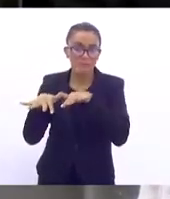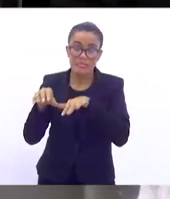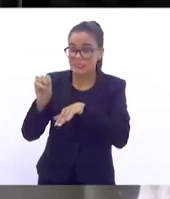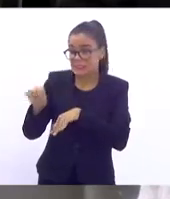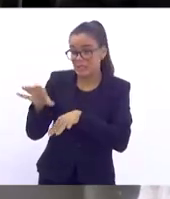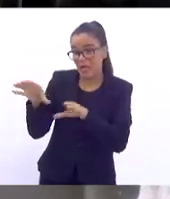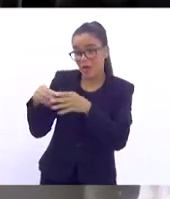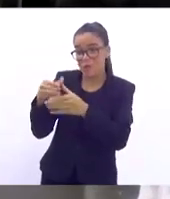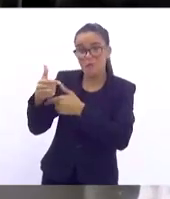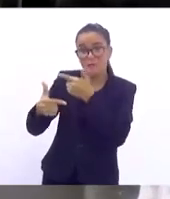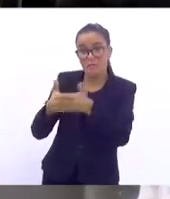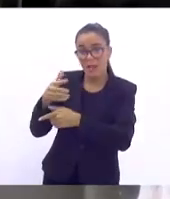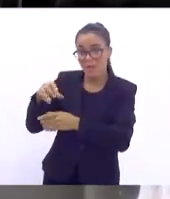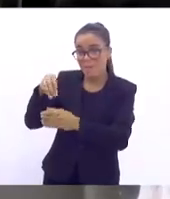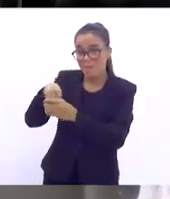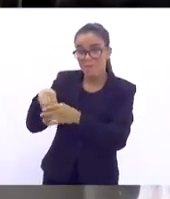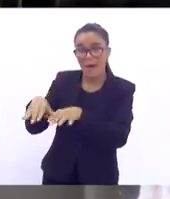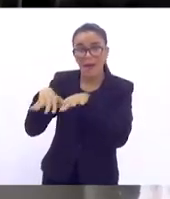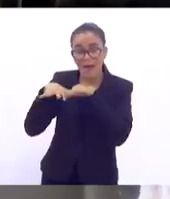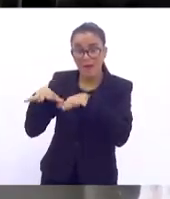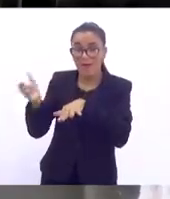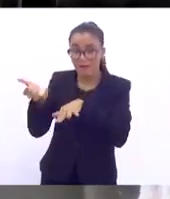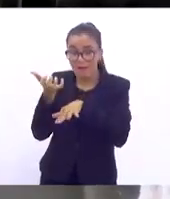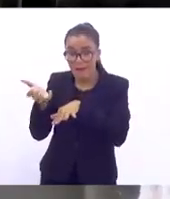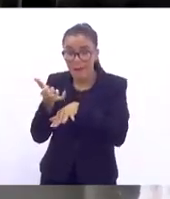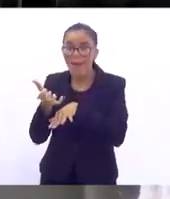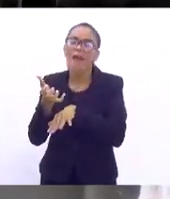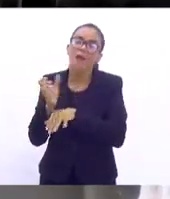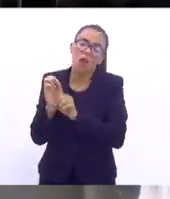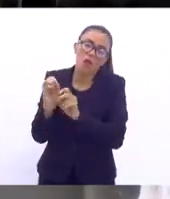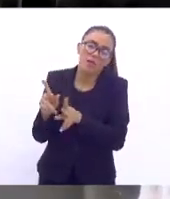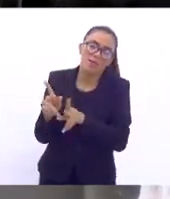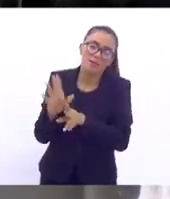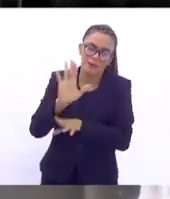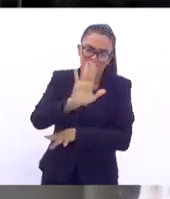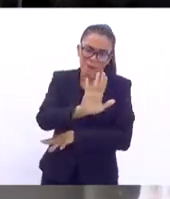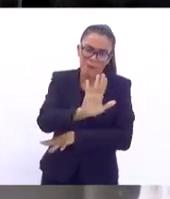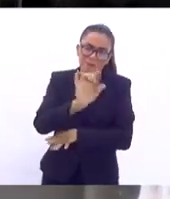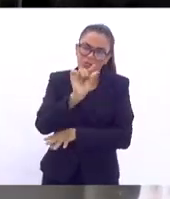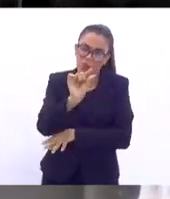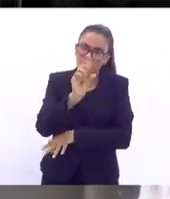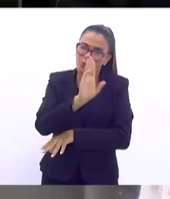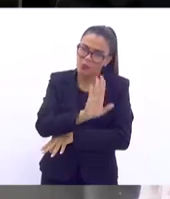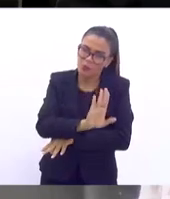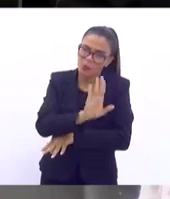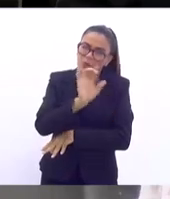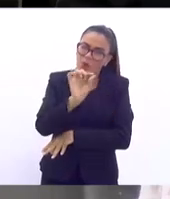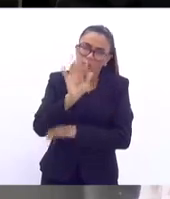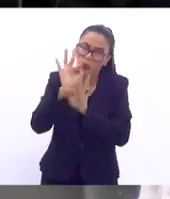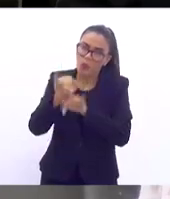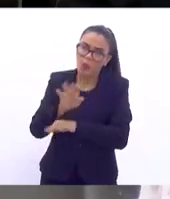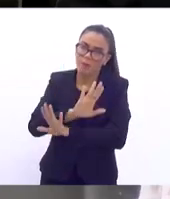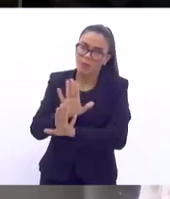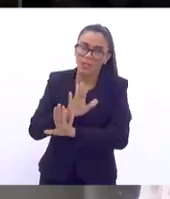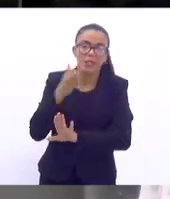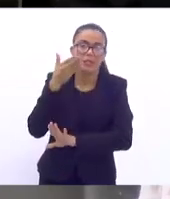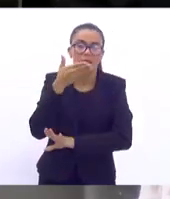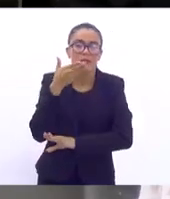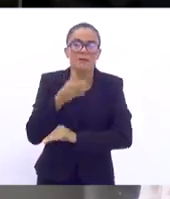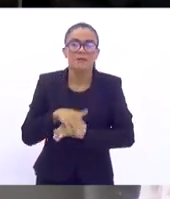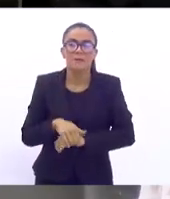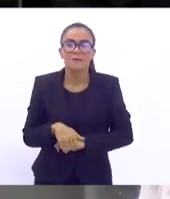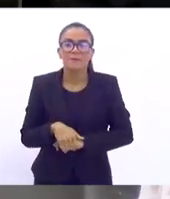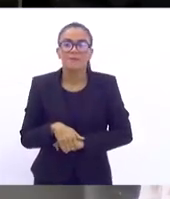não se quiser ir vai é diferente só um instantinho professor da marca não terminei é